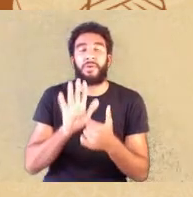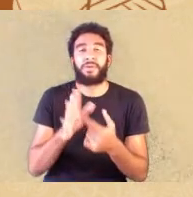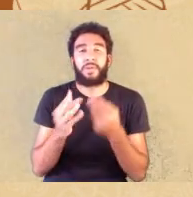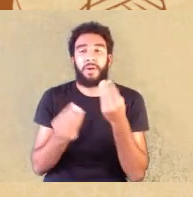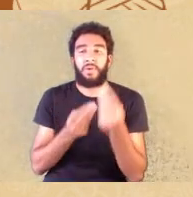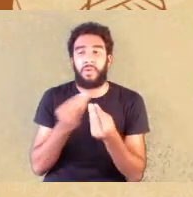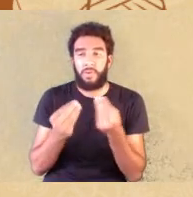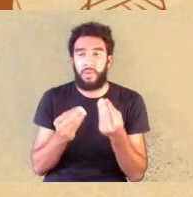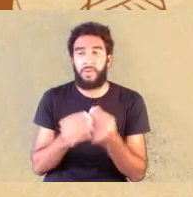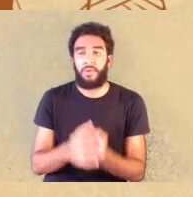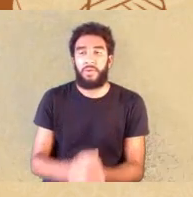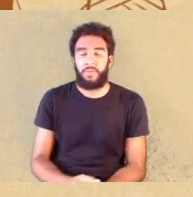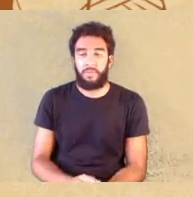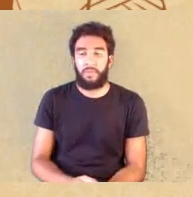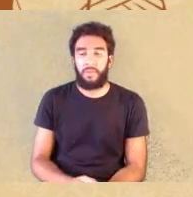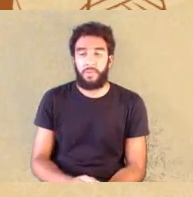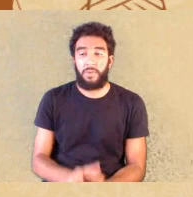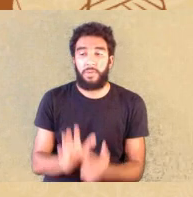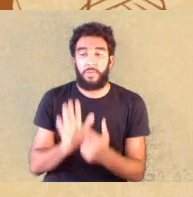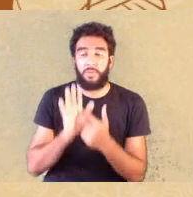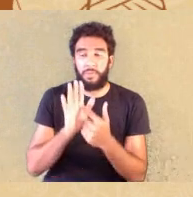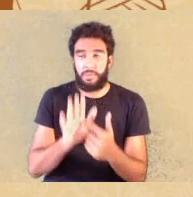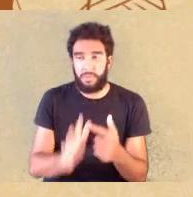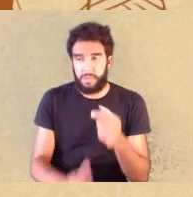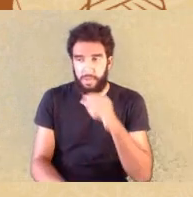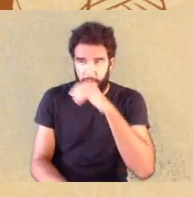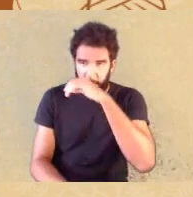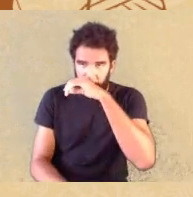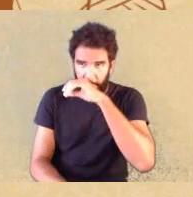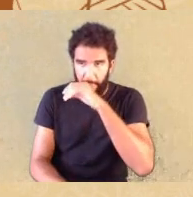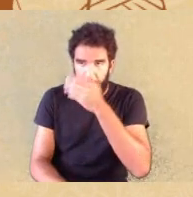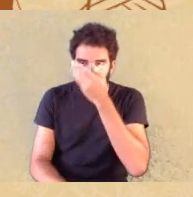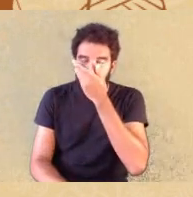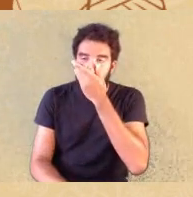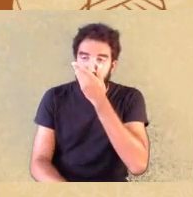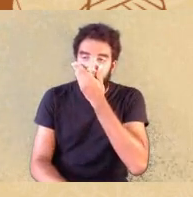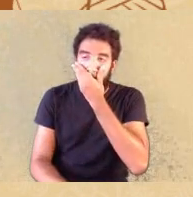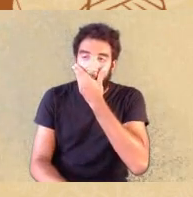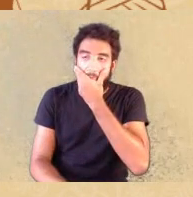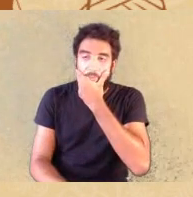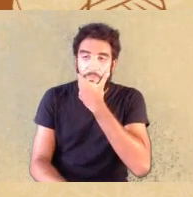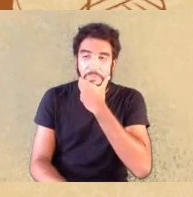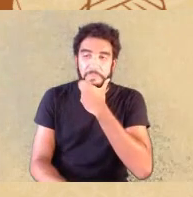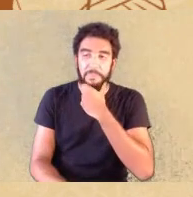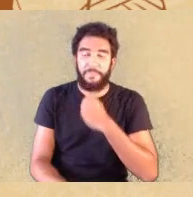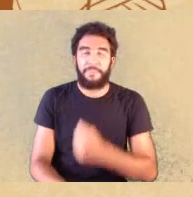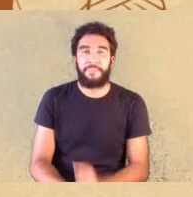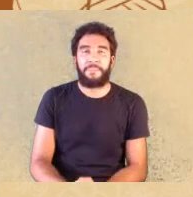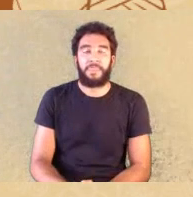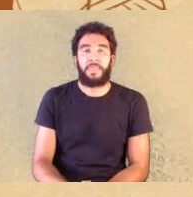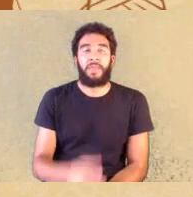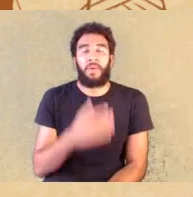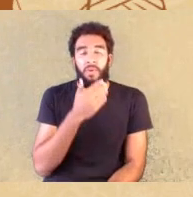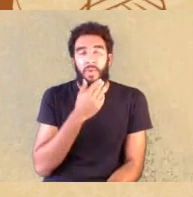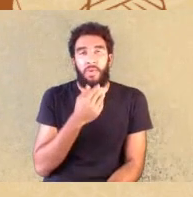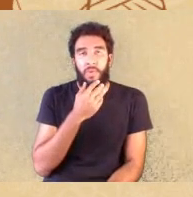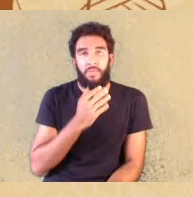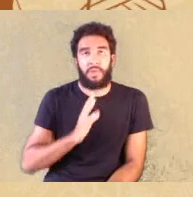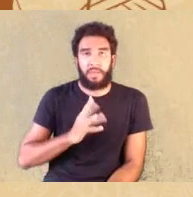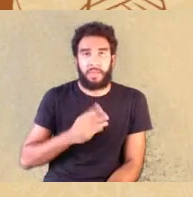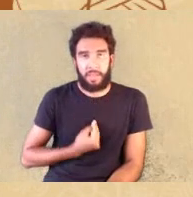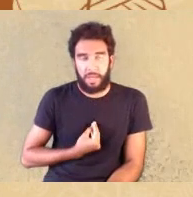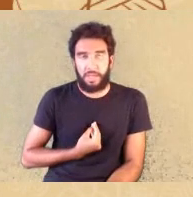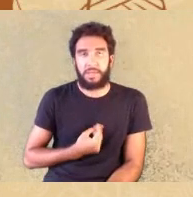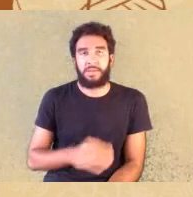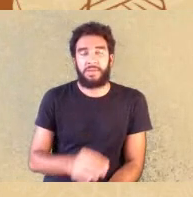apagado o papel social das rígidas na cultura indiana. Bem, dos homens trans, bullying, violência, discriminação